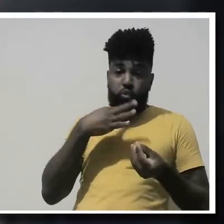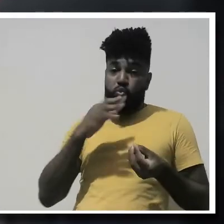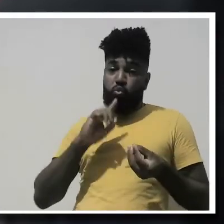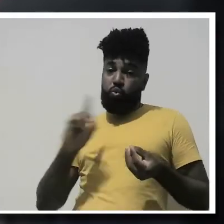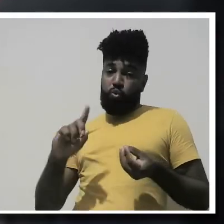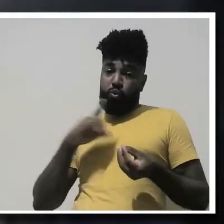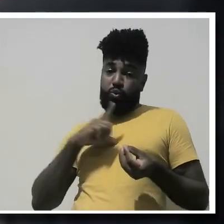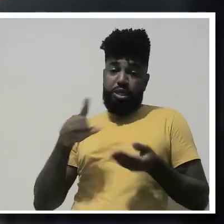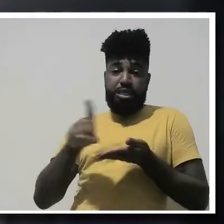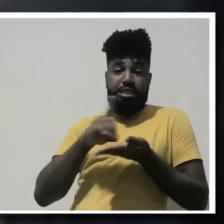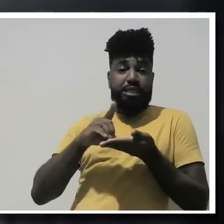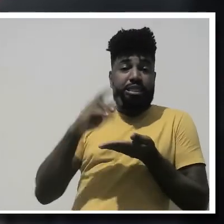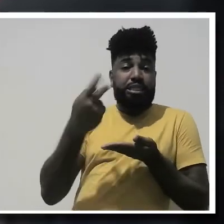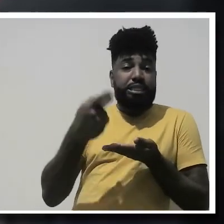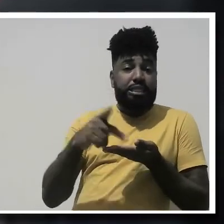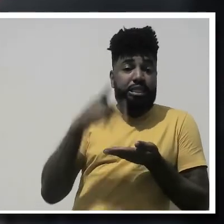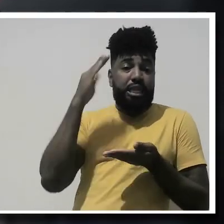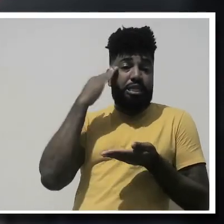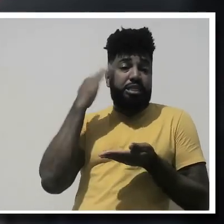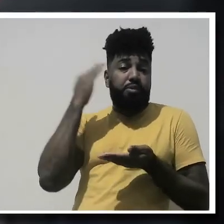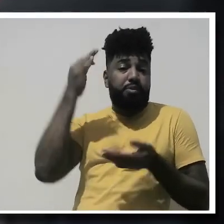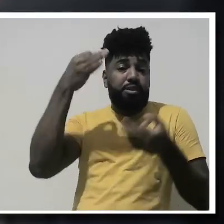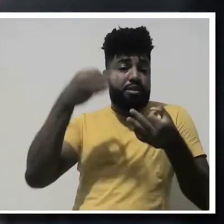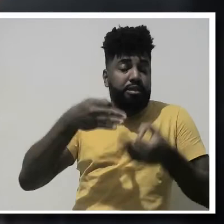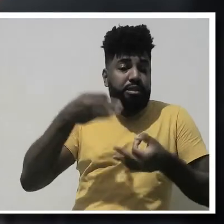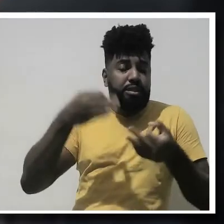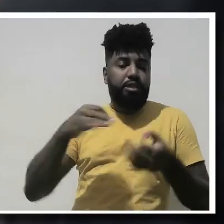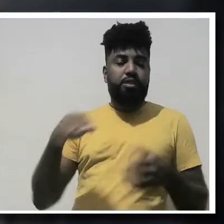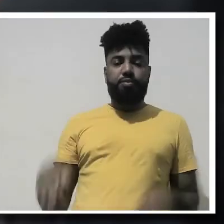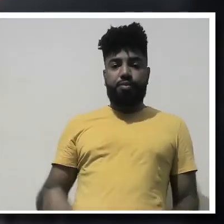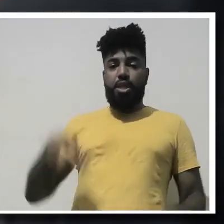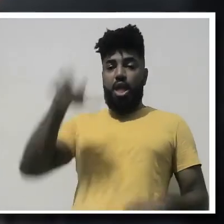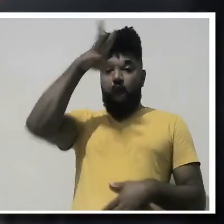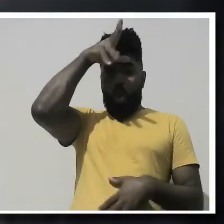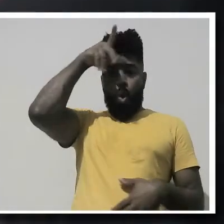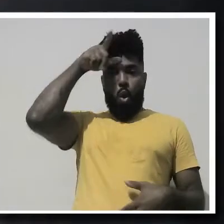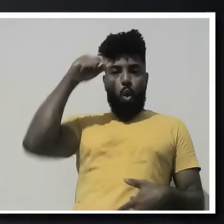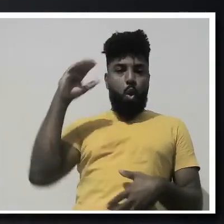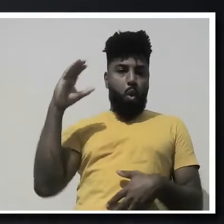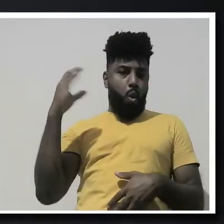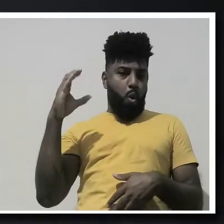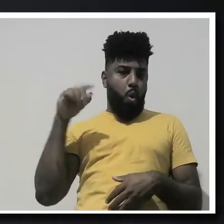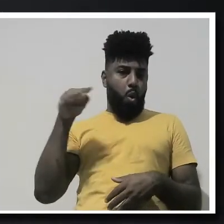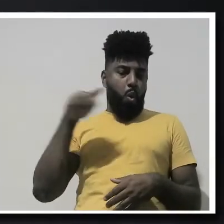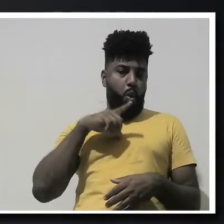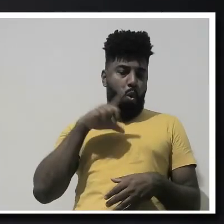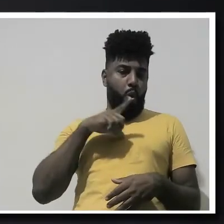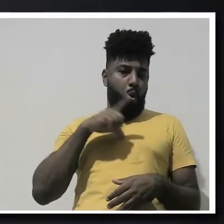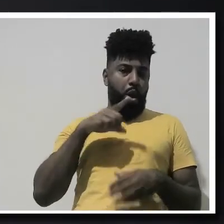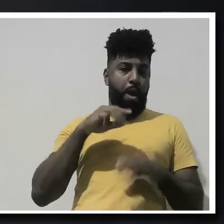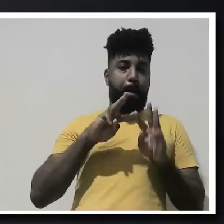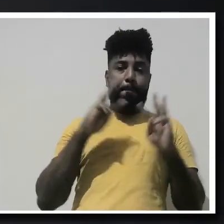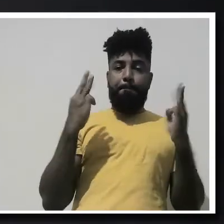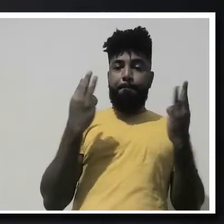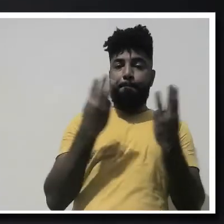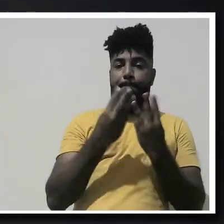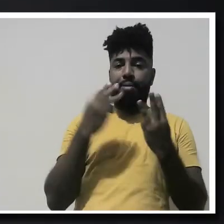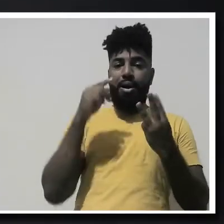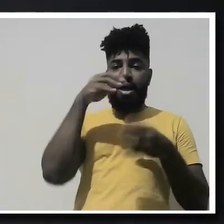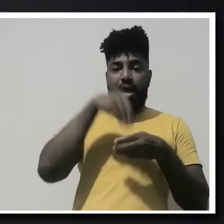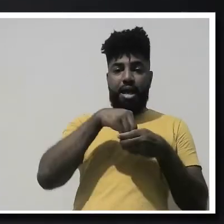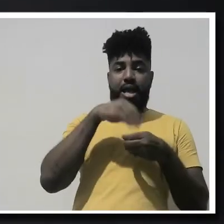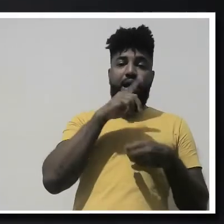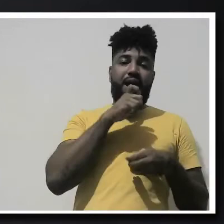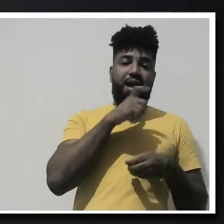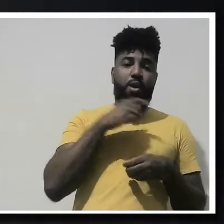Então basta a gente saber a densidade dessas soluções. Então vamos fazer isso na prática. A Coca-Cola, como qualquer refrigerante, tem quase toda a massa